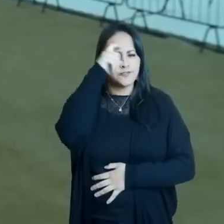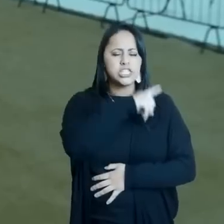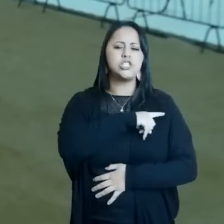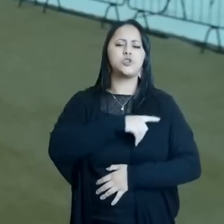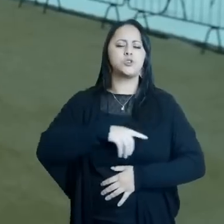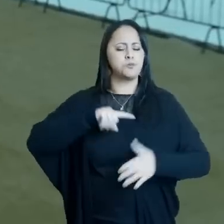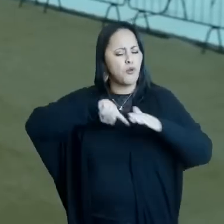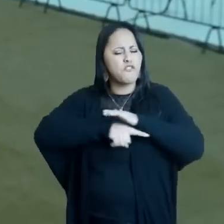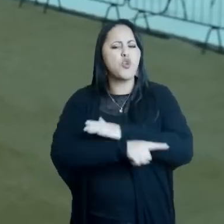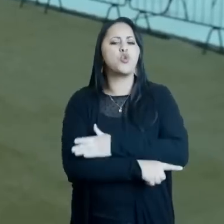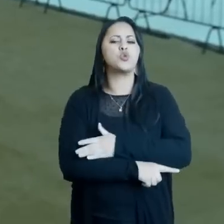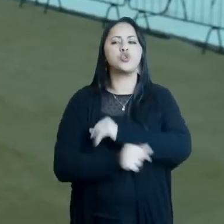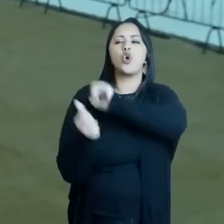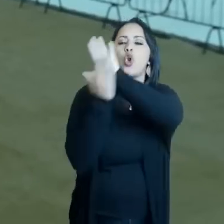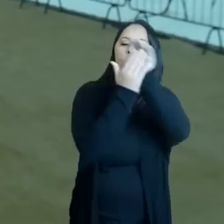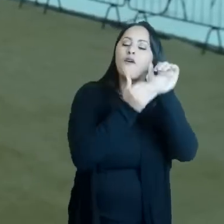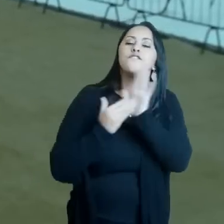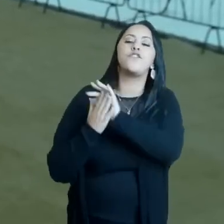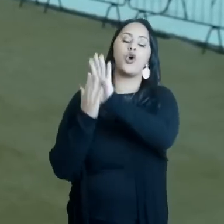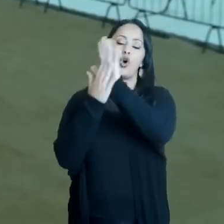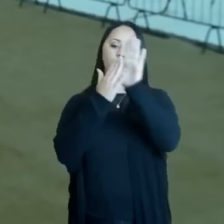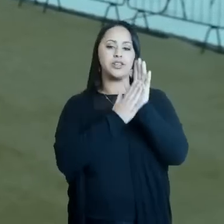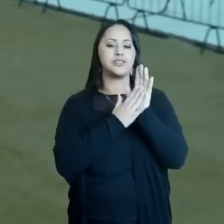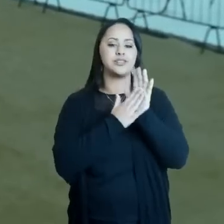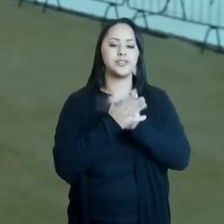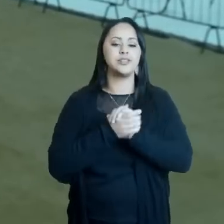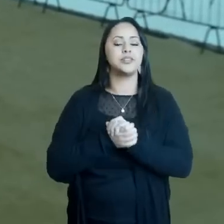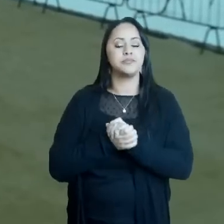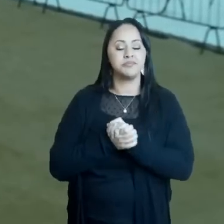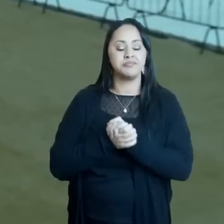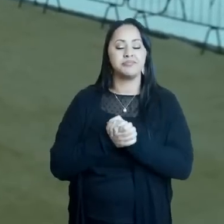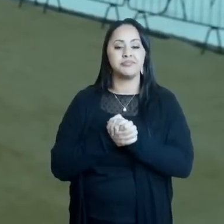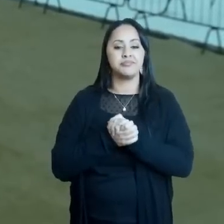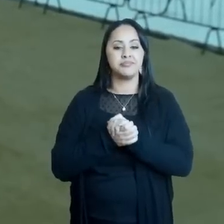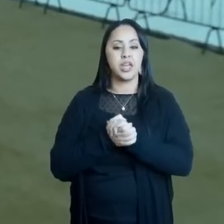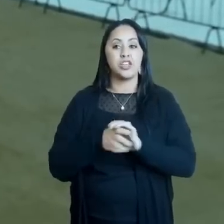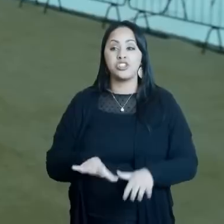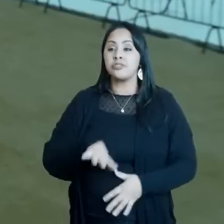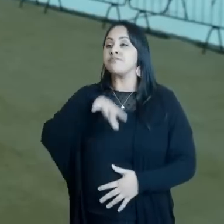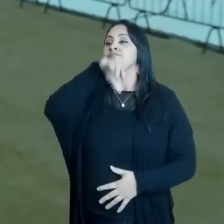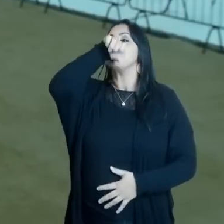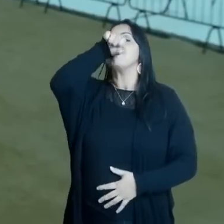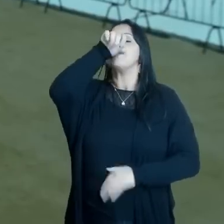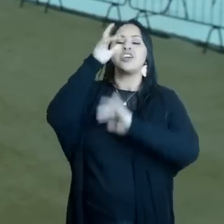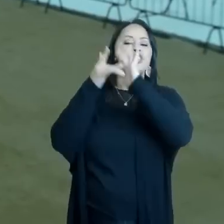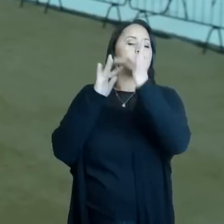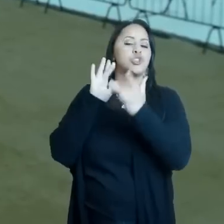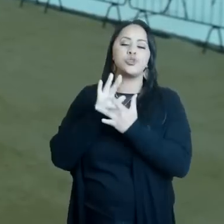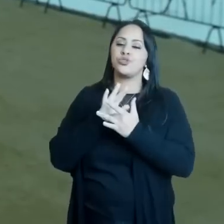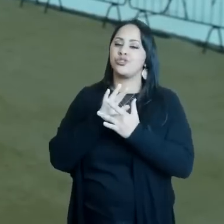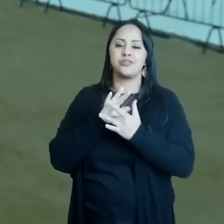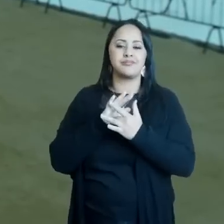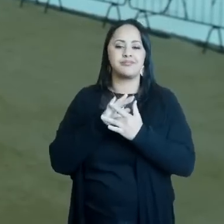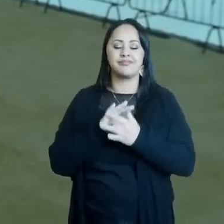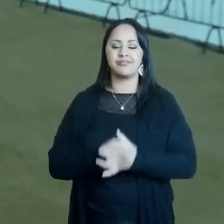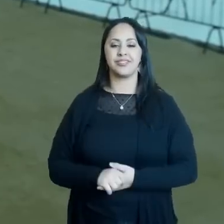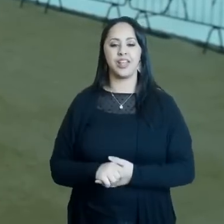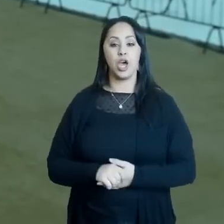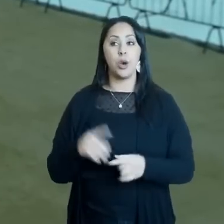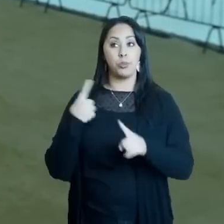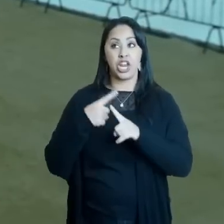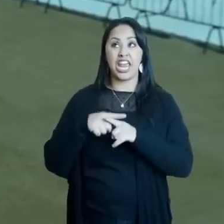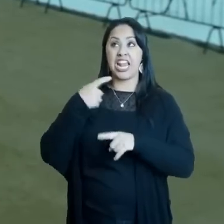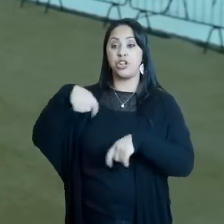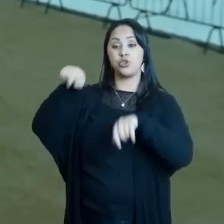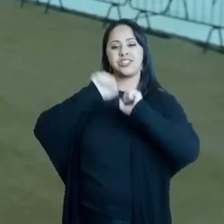Jesus, sabe? De louvores a Deus, né? Como o Gilmar estava falando. A gente respira porque Jesus é que nos